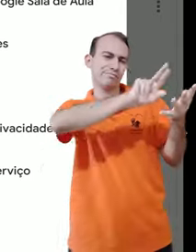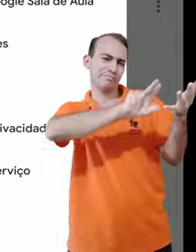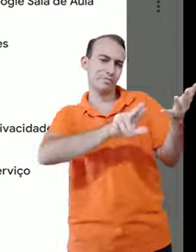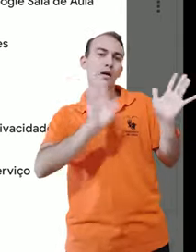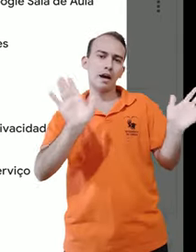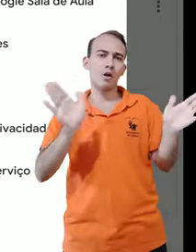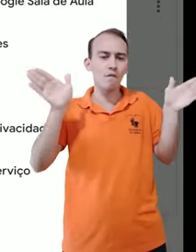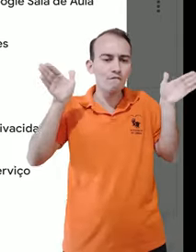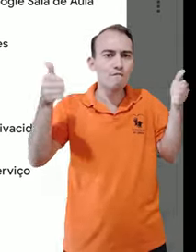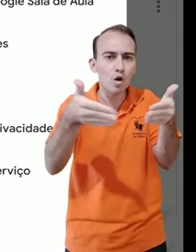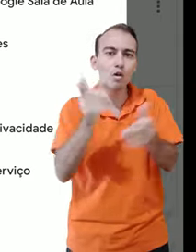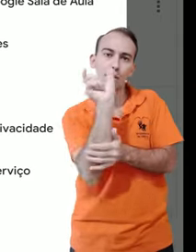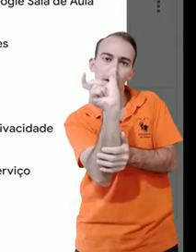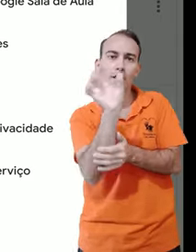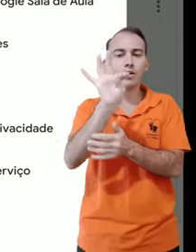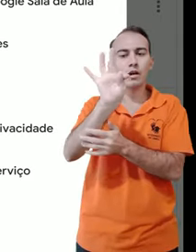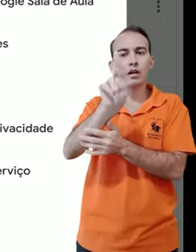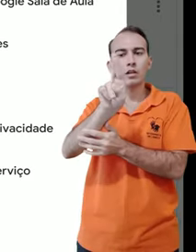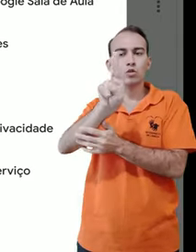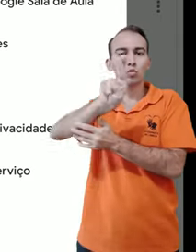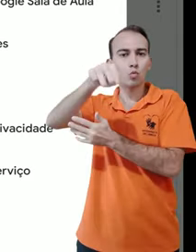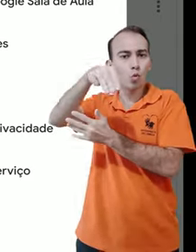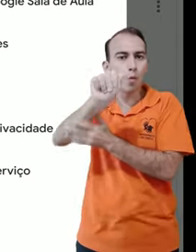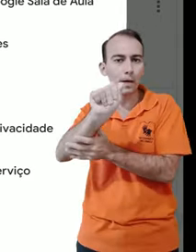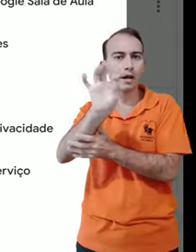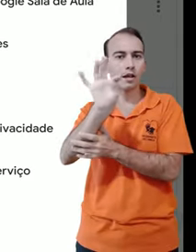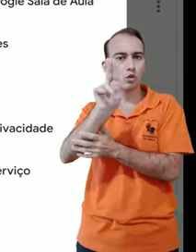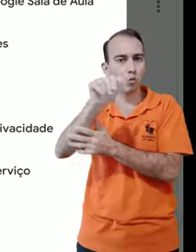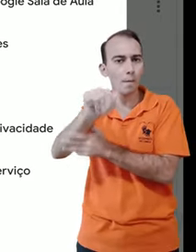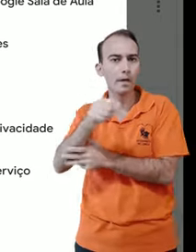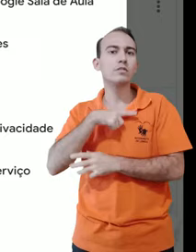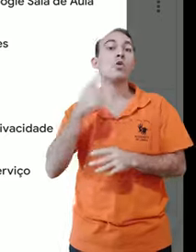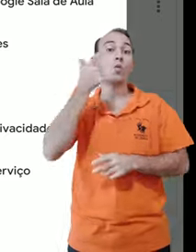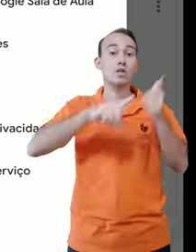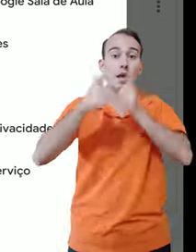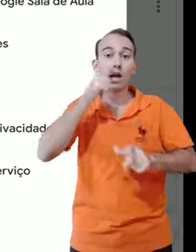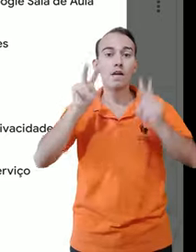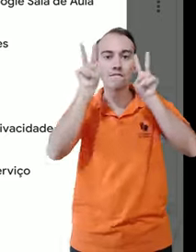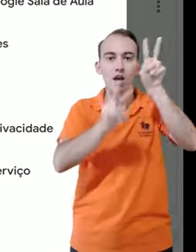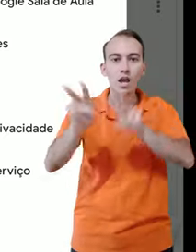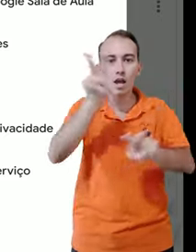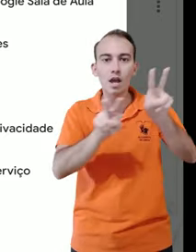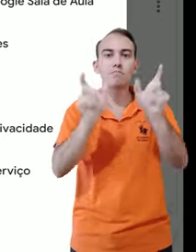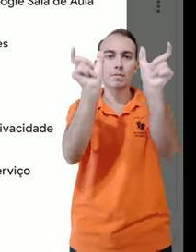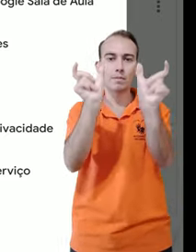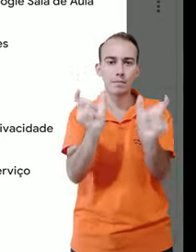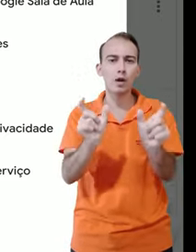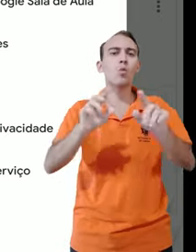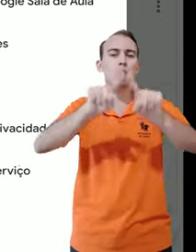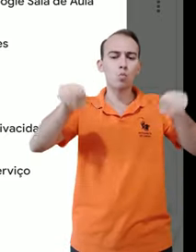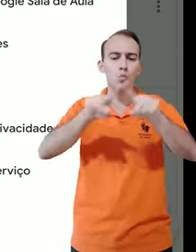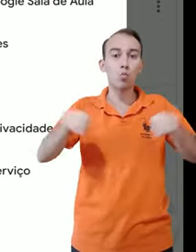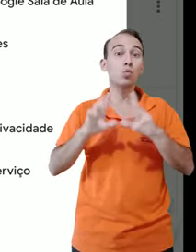vídeos iremos abordar as outras utilidades desse menu neste momento vamos usar tentar para suas turmas que você consegue visualizar logo abaixo de